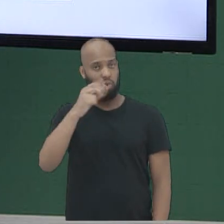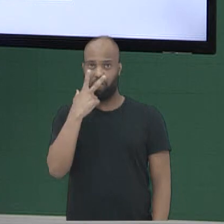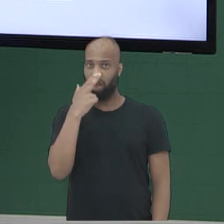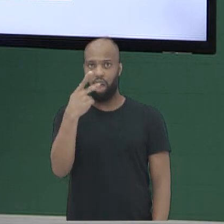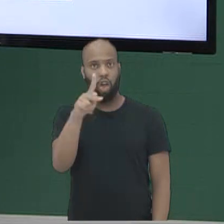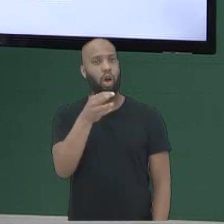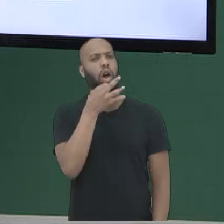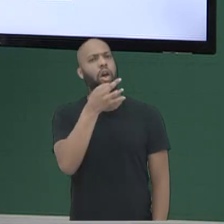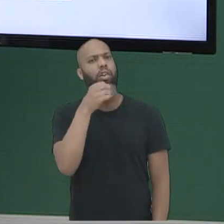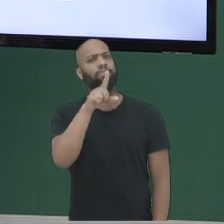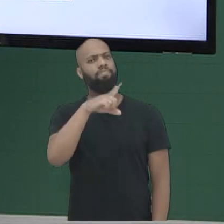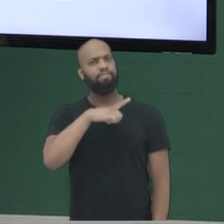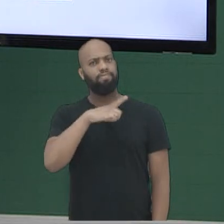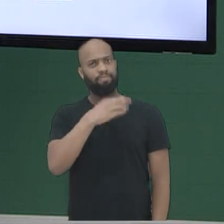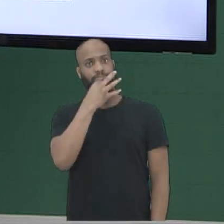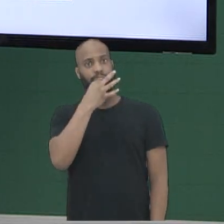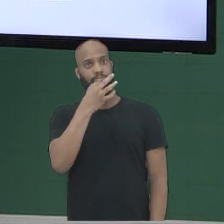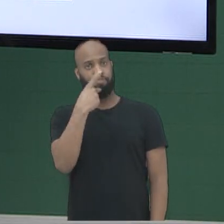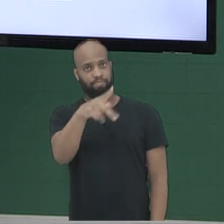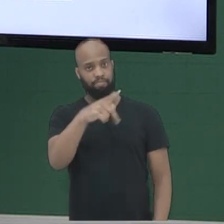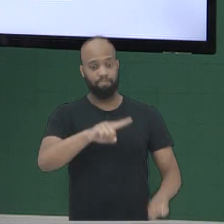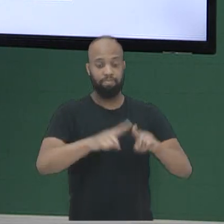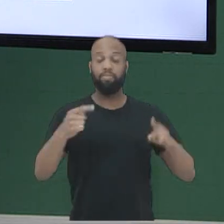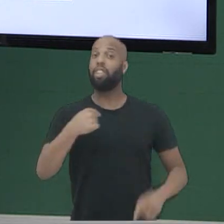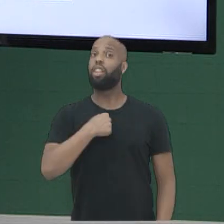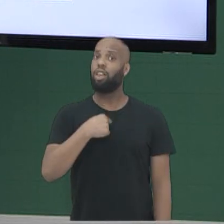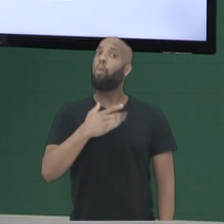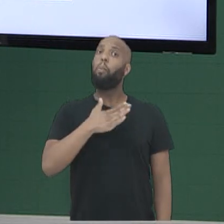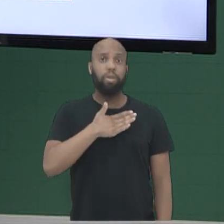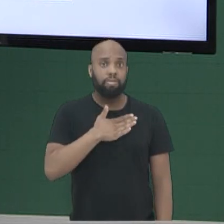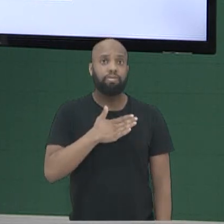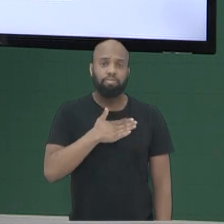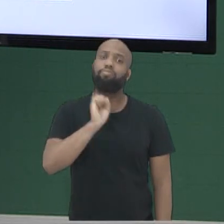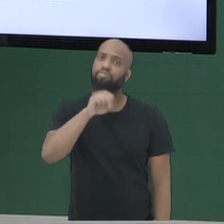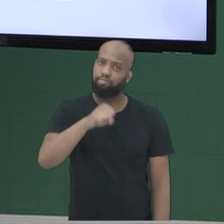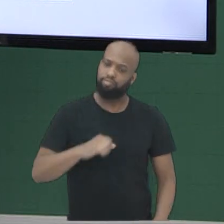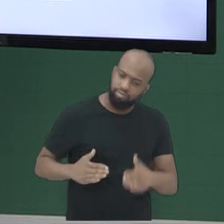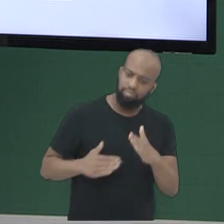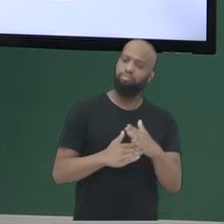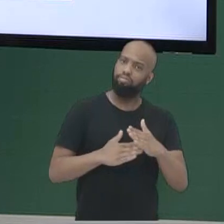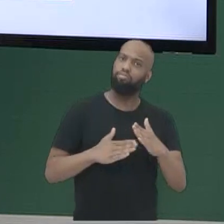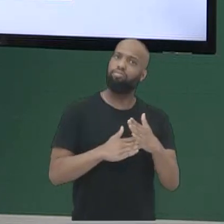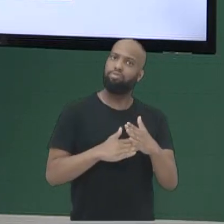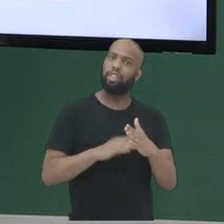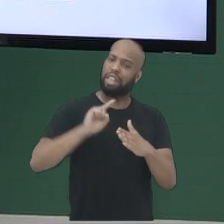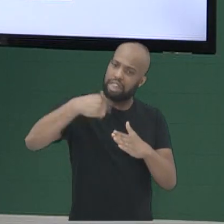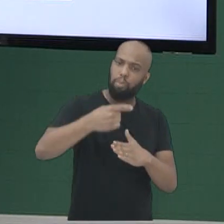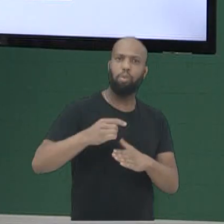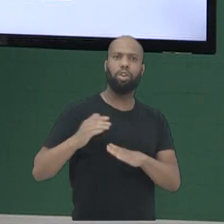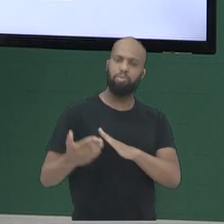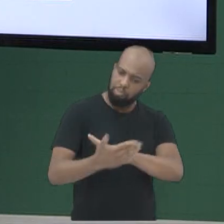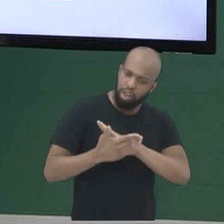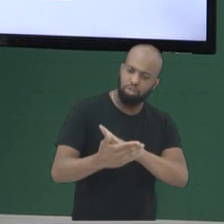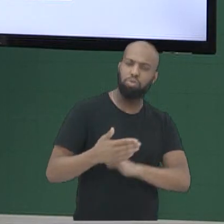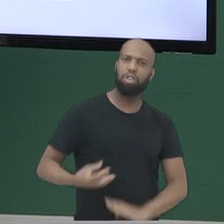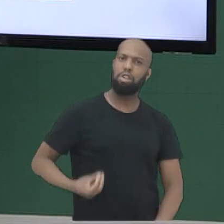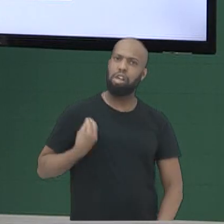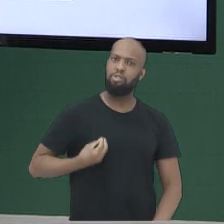obstáculo que eu vivi e venci e estou super bem. Na letra B, obstáculos são ferramentas para a